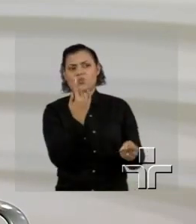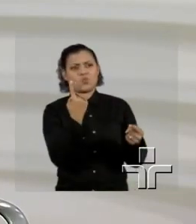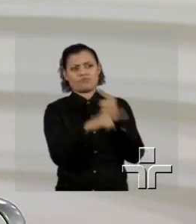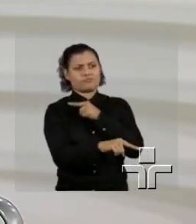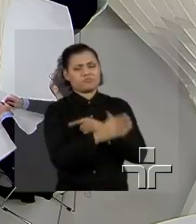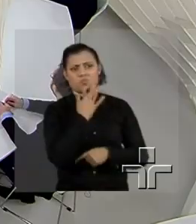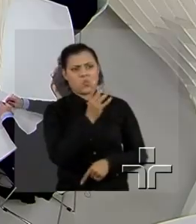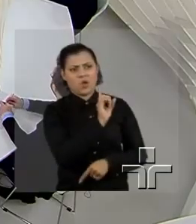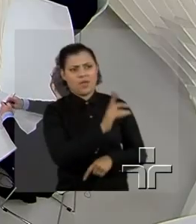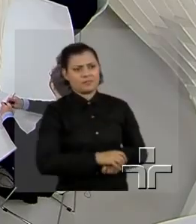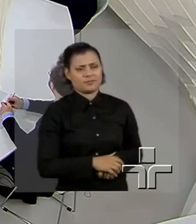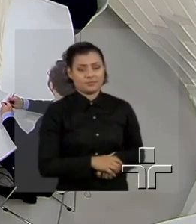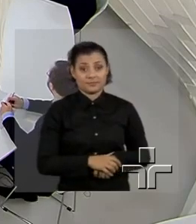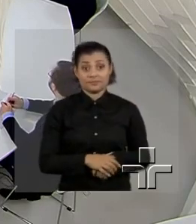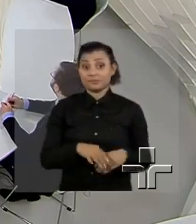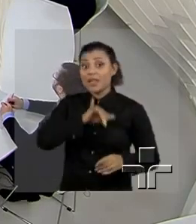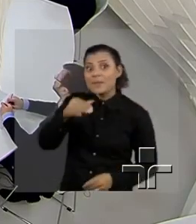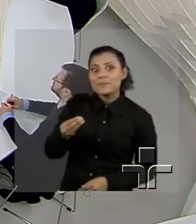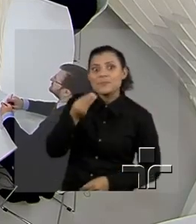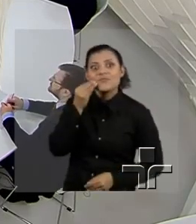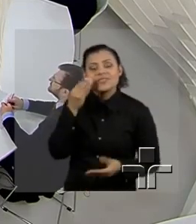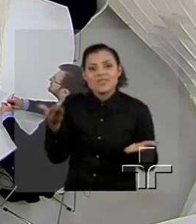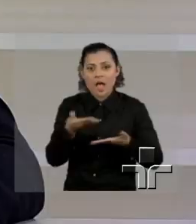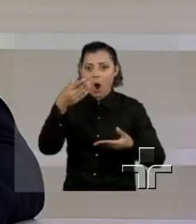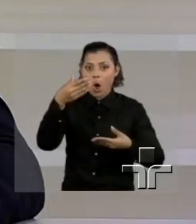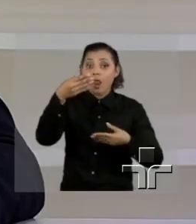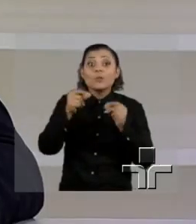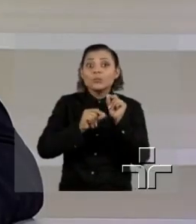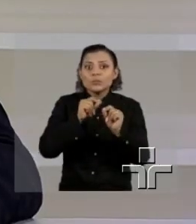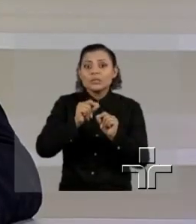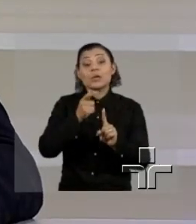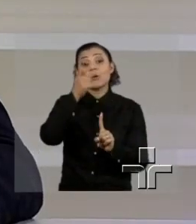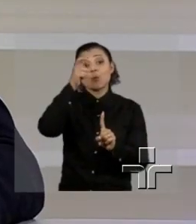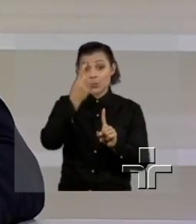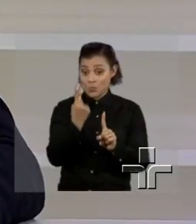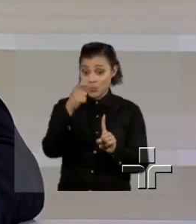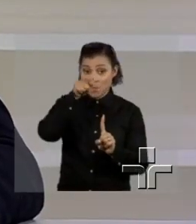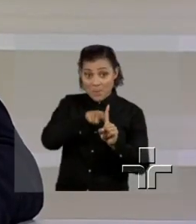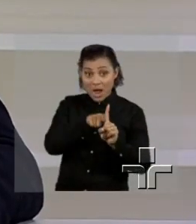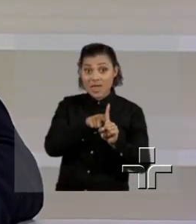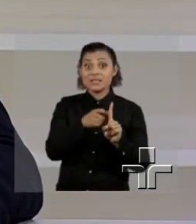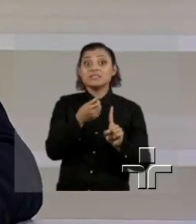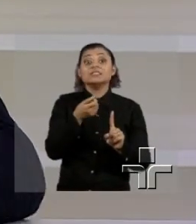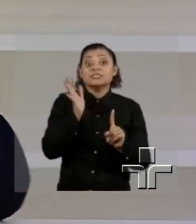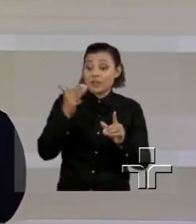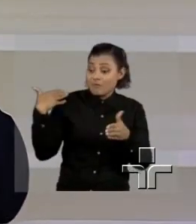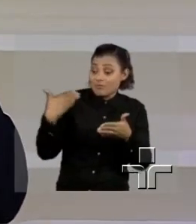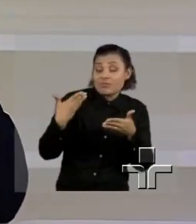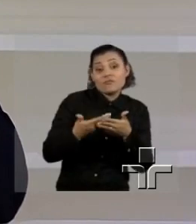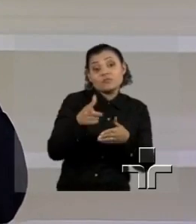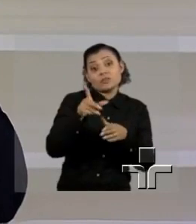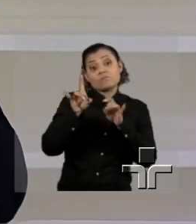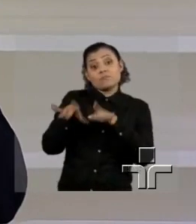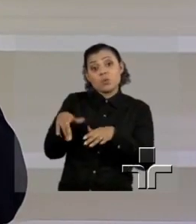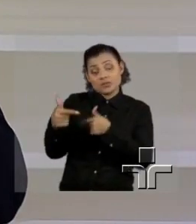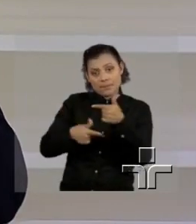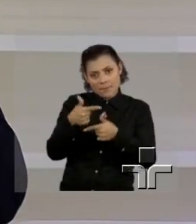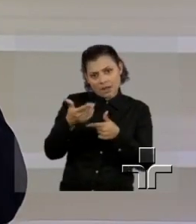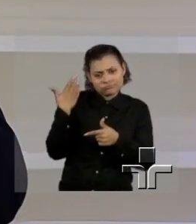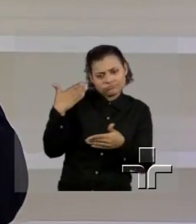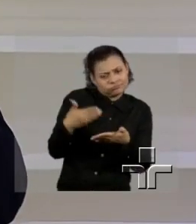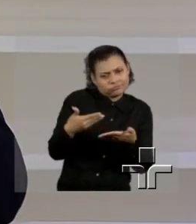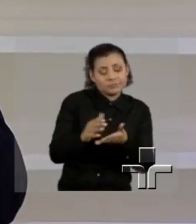presidente falar isso do Rocha? O caso do Rocha Paiva. Conheço o Rocha Paiva muito. Foi meu instrutor na Escola de Comando do Estado-Maior, depois convivemos na Escola